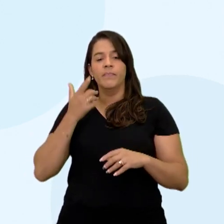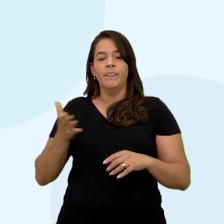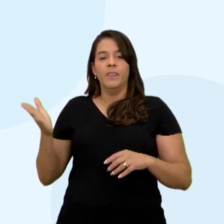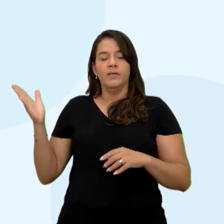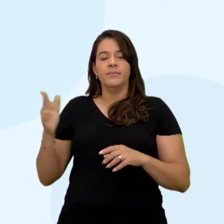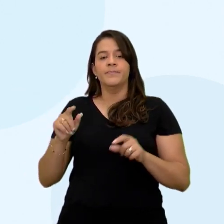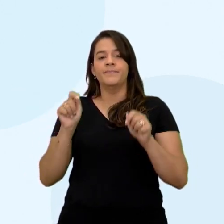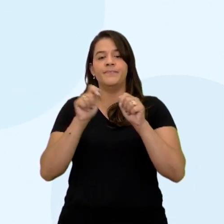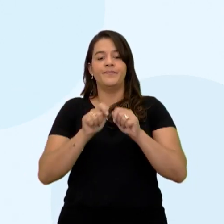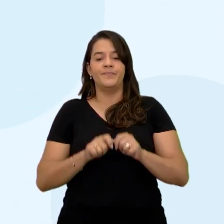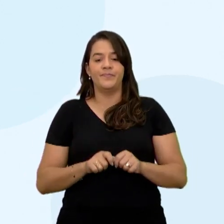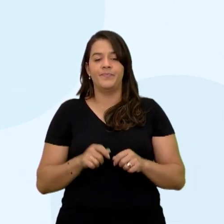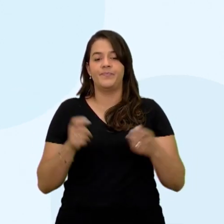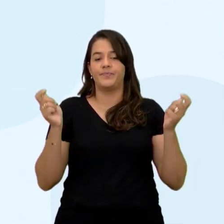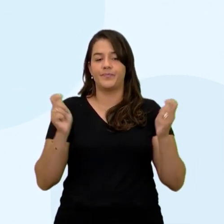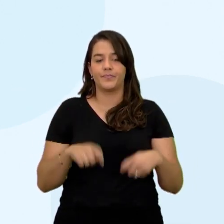fazer